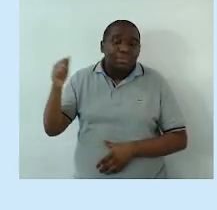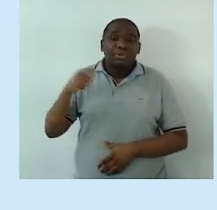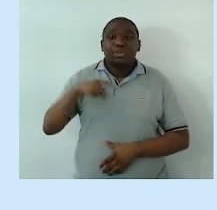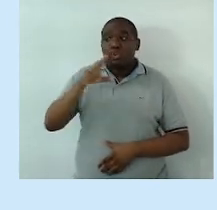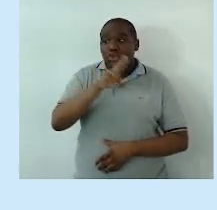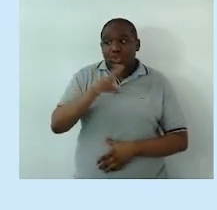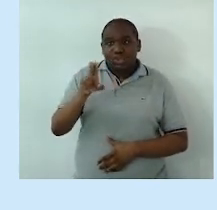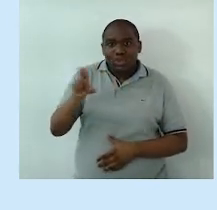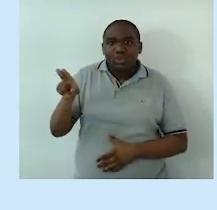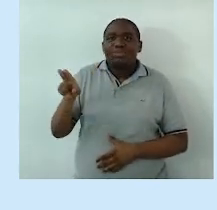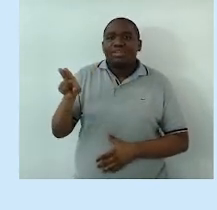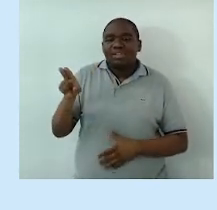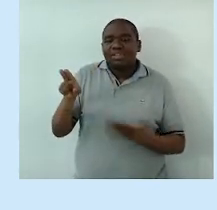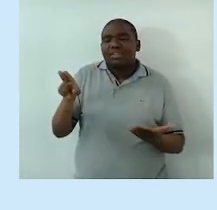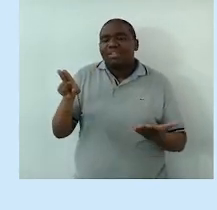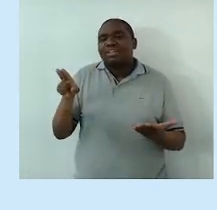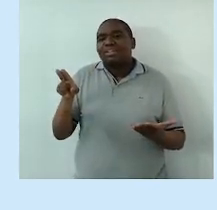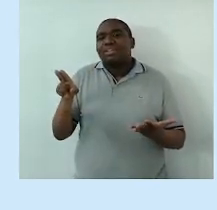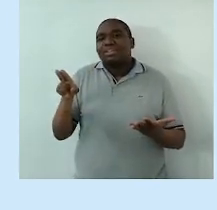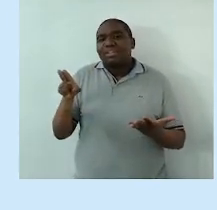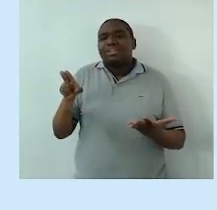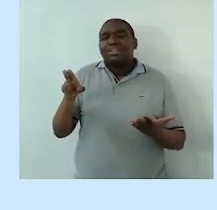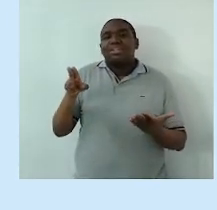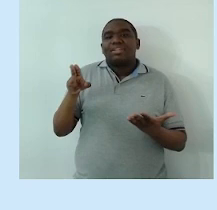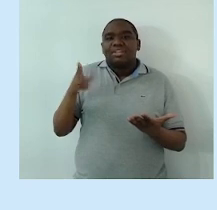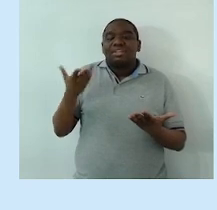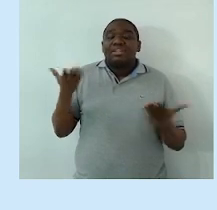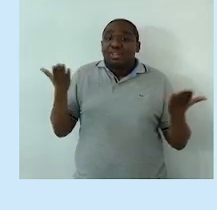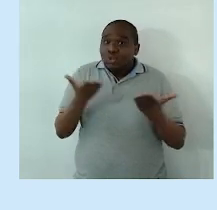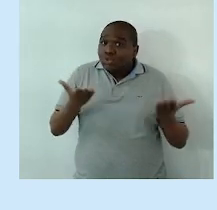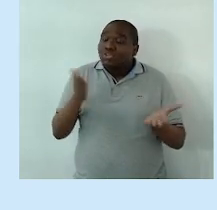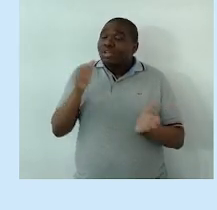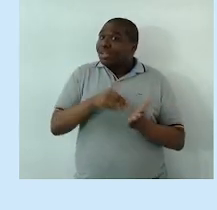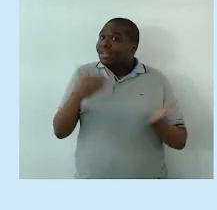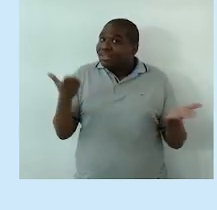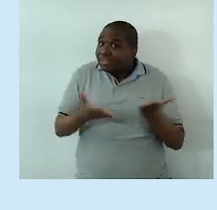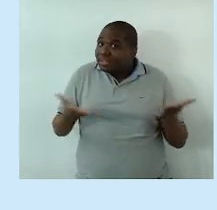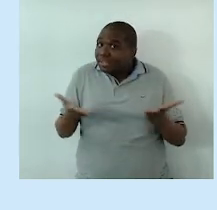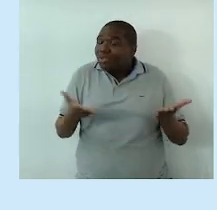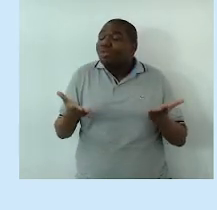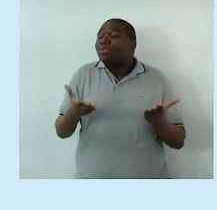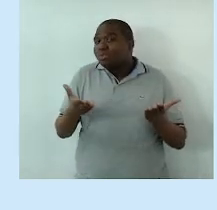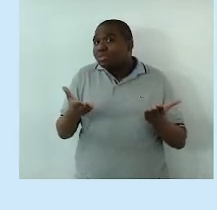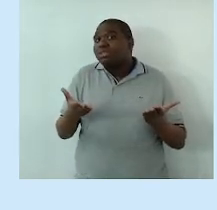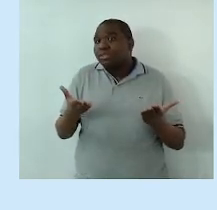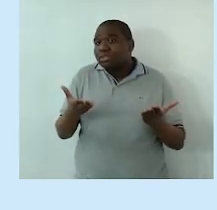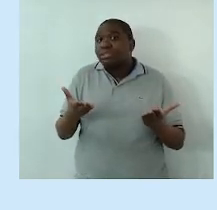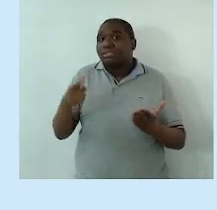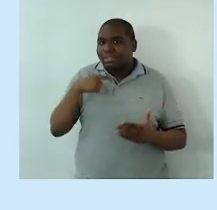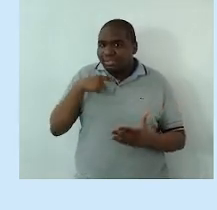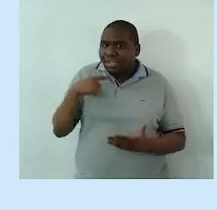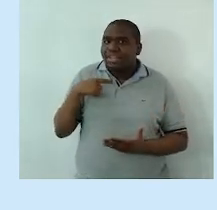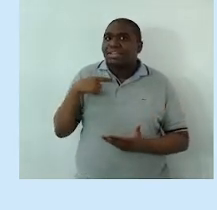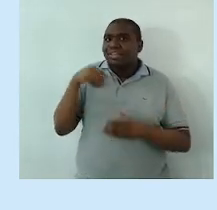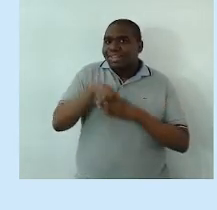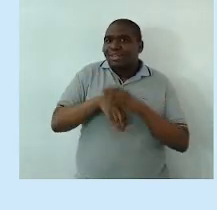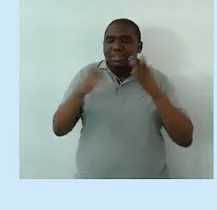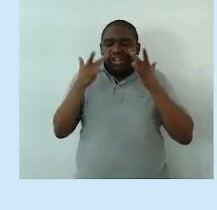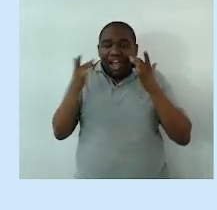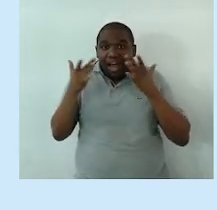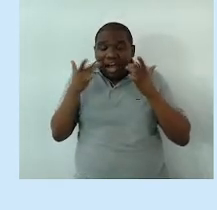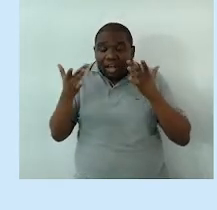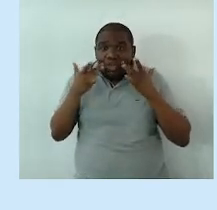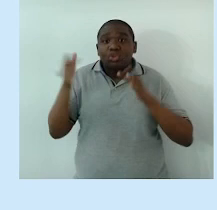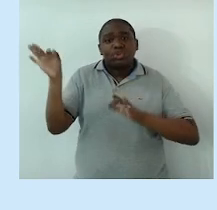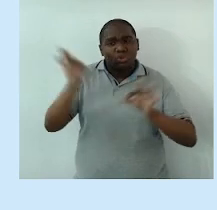nomes da dramaturgia. Ele ainda hoje, né, as suas peças são